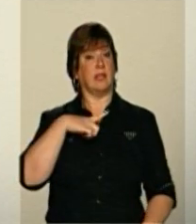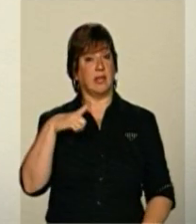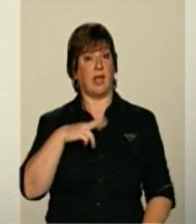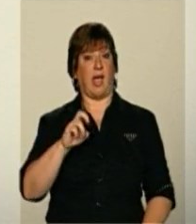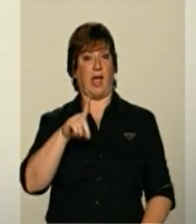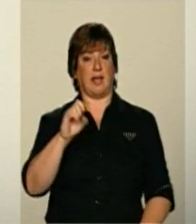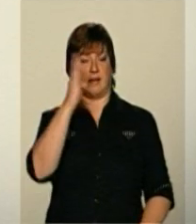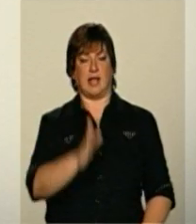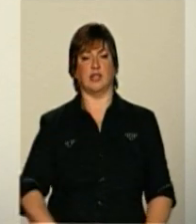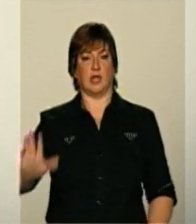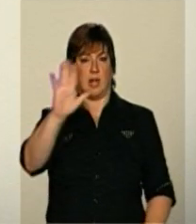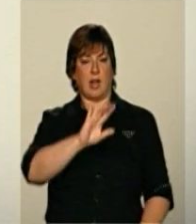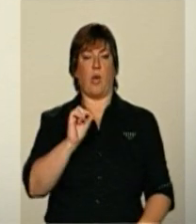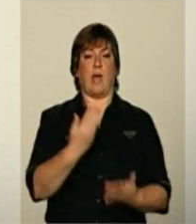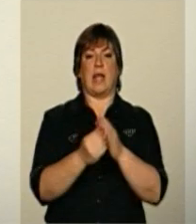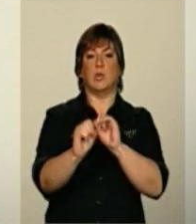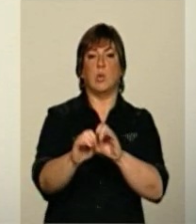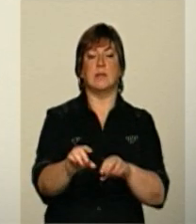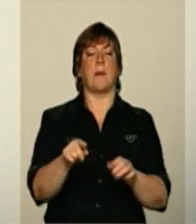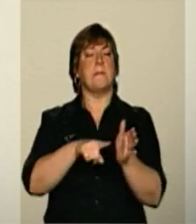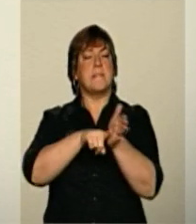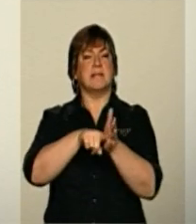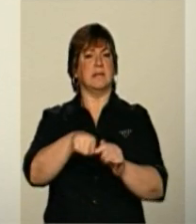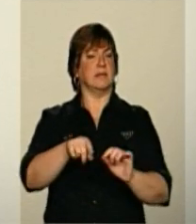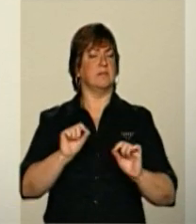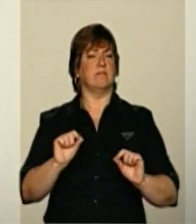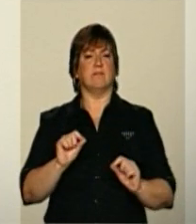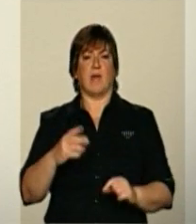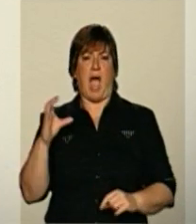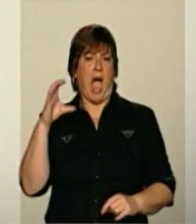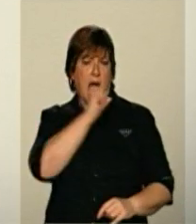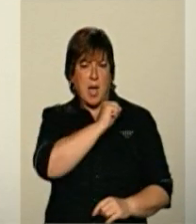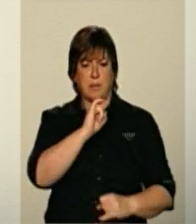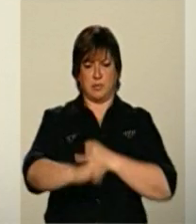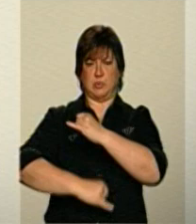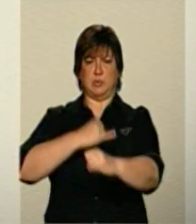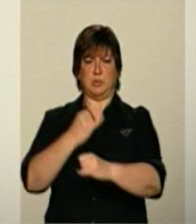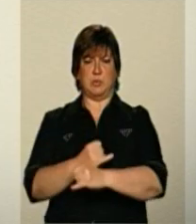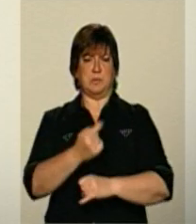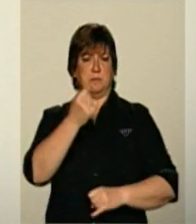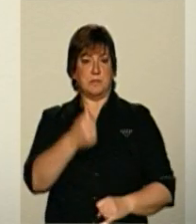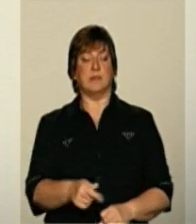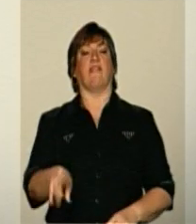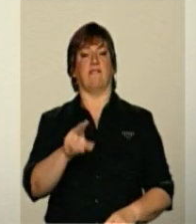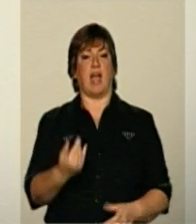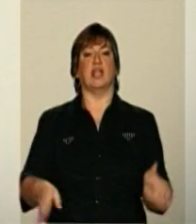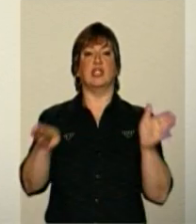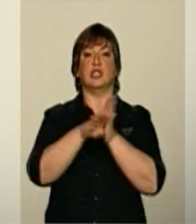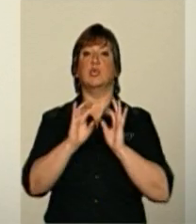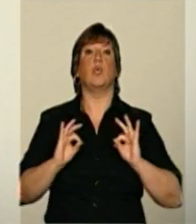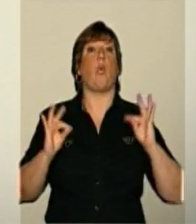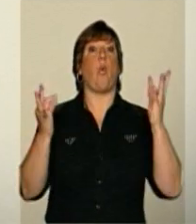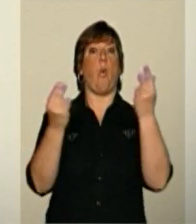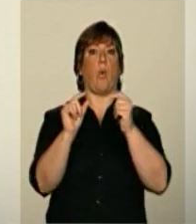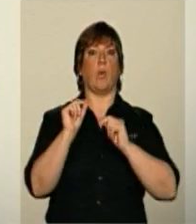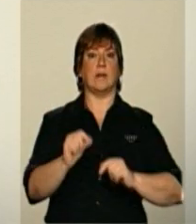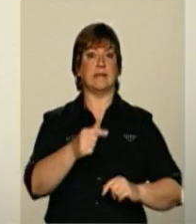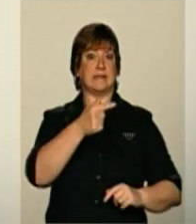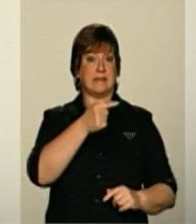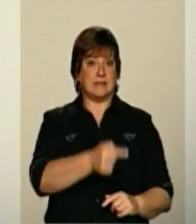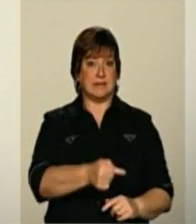educação e pesquisa uma rede de altíssima velocidade que vai chegar a todos os